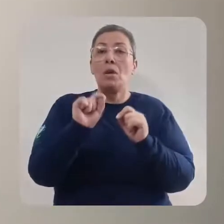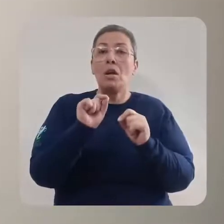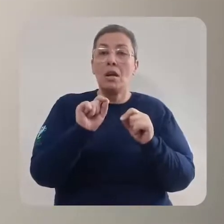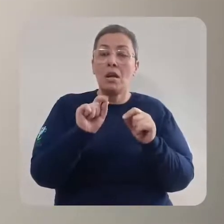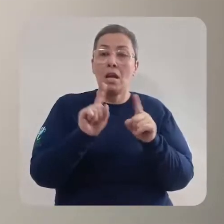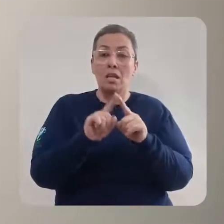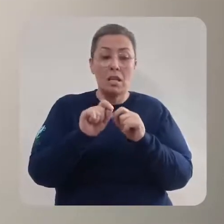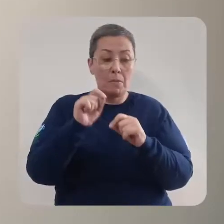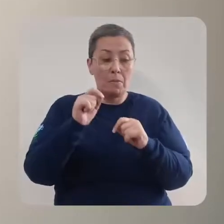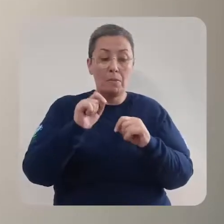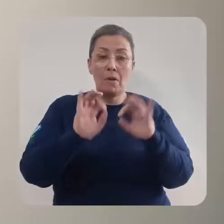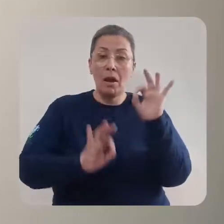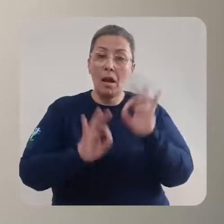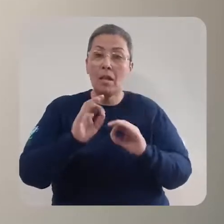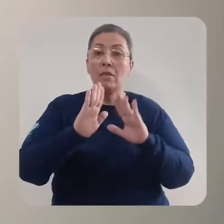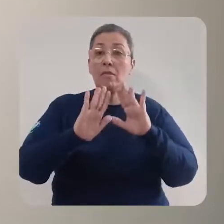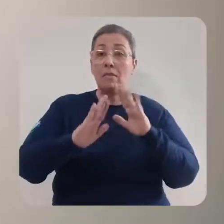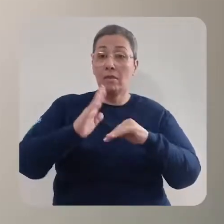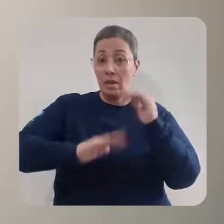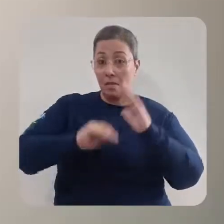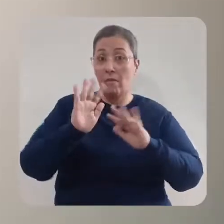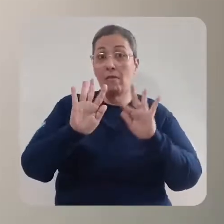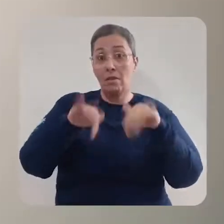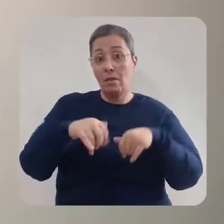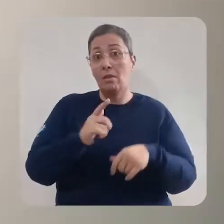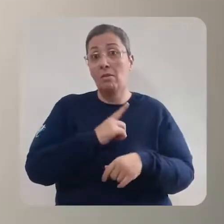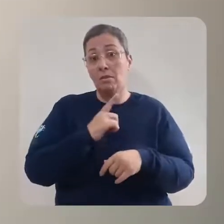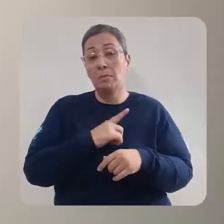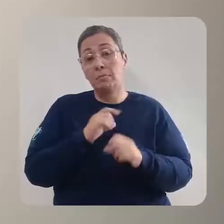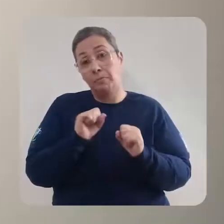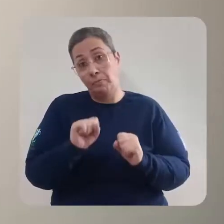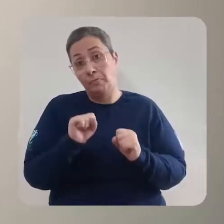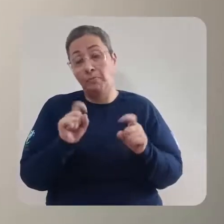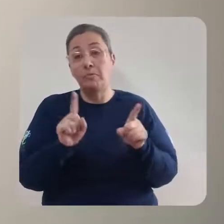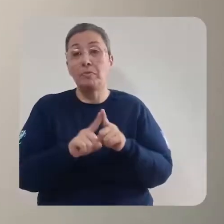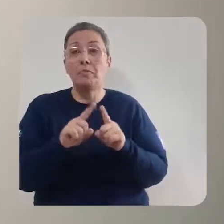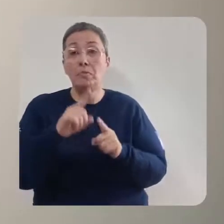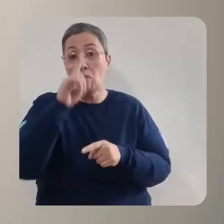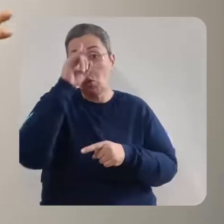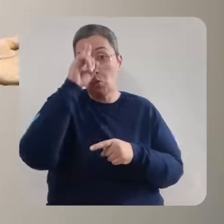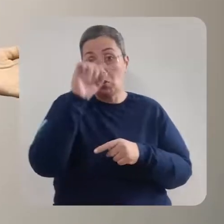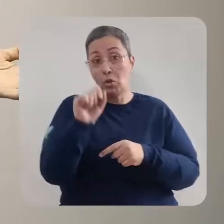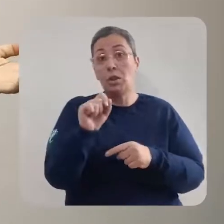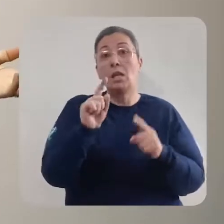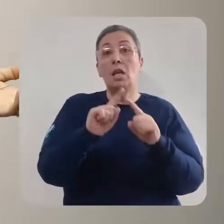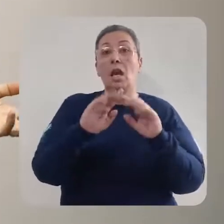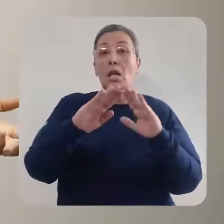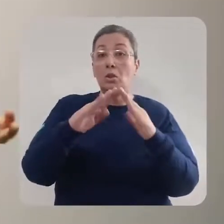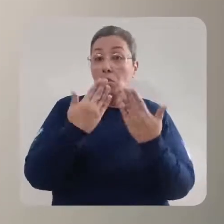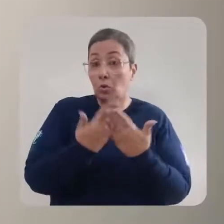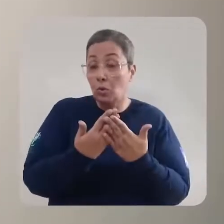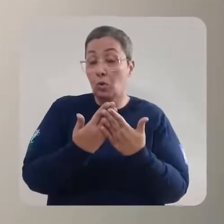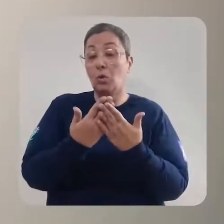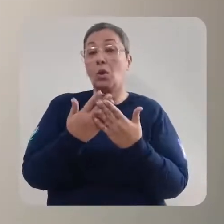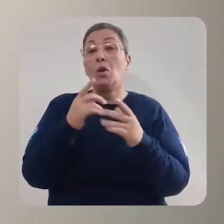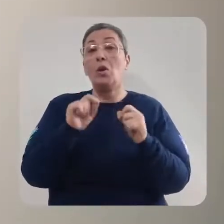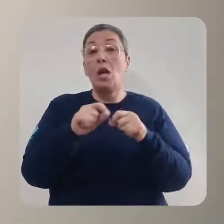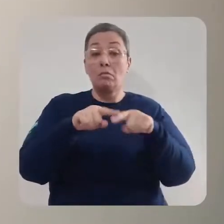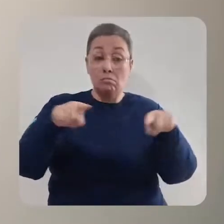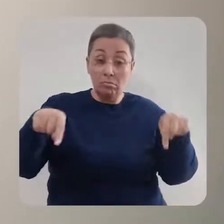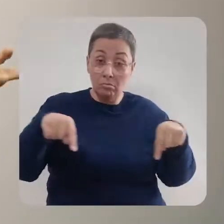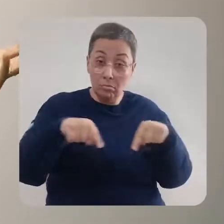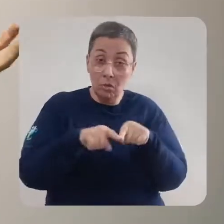para que essas atividades sejam finalizadas. Então, eu posso fazer um dia na escola,